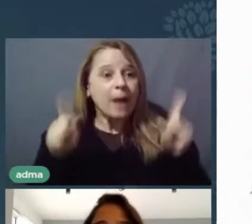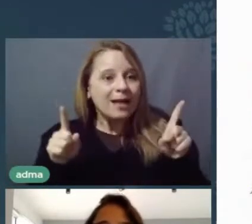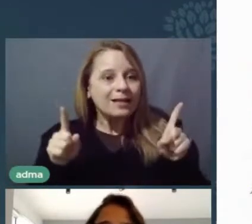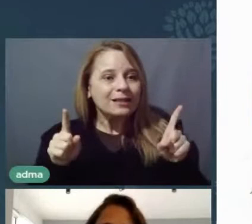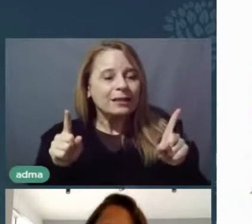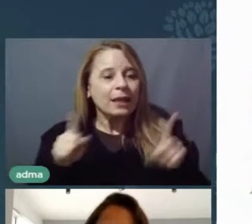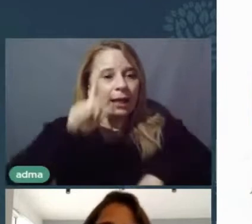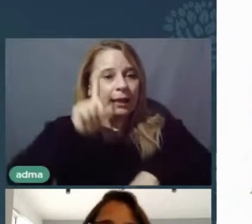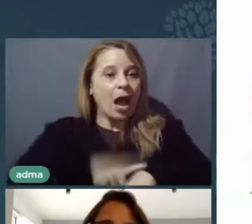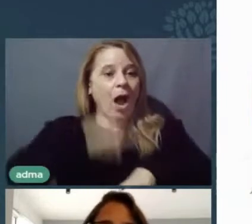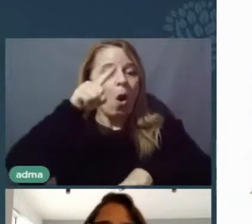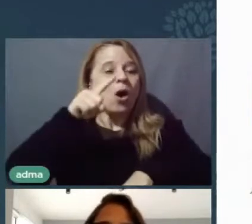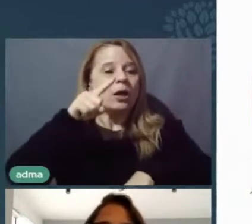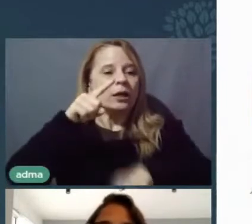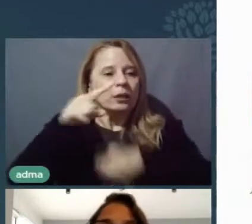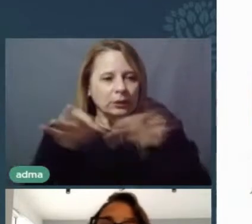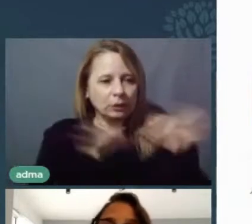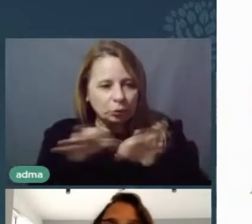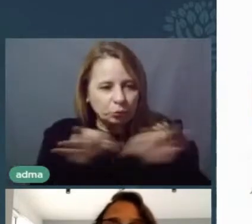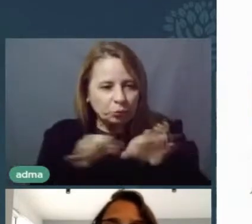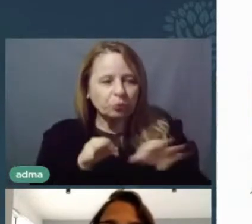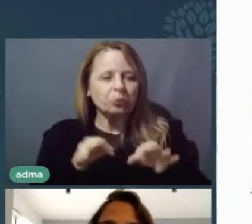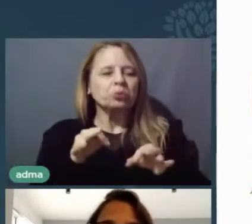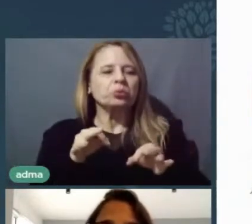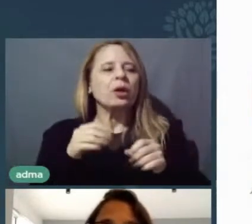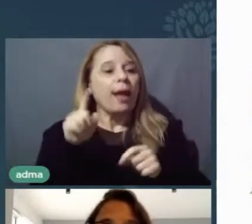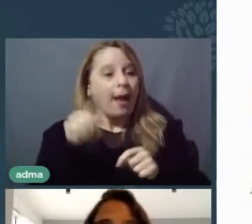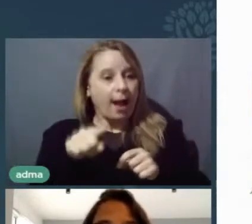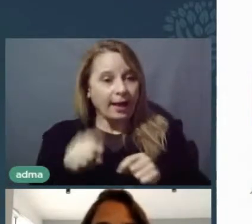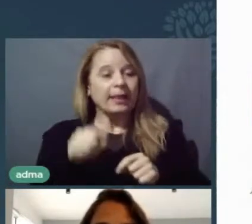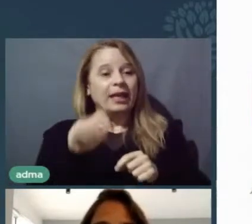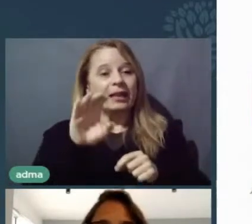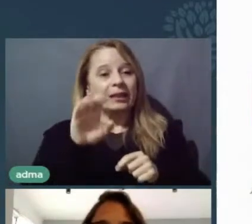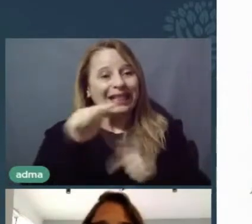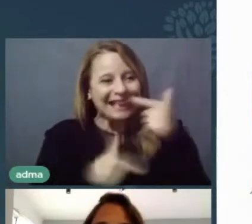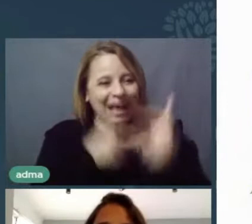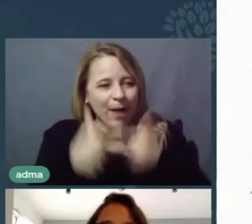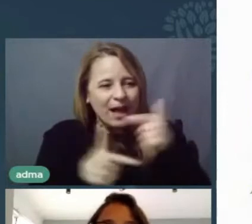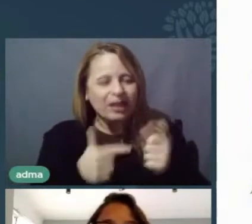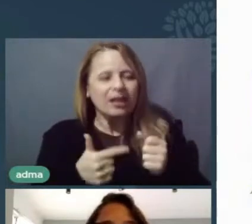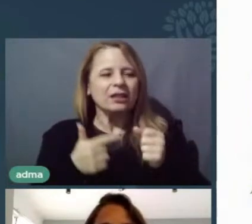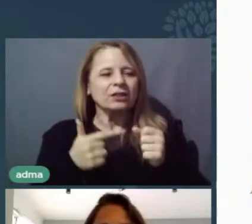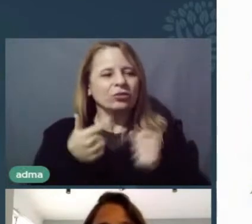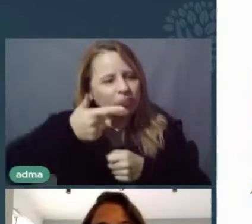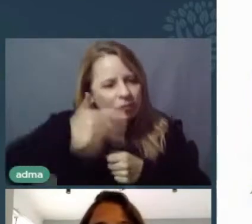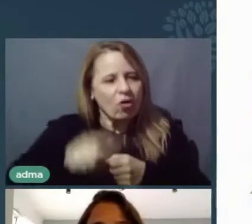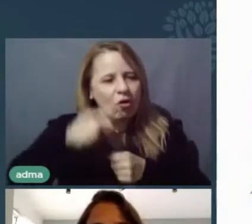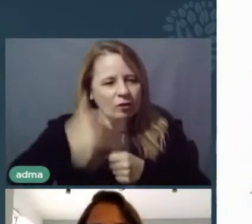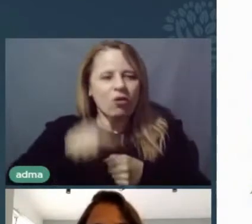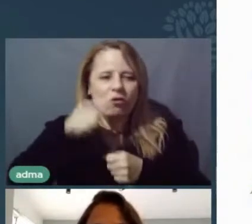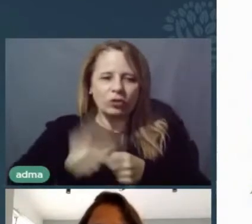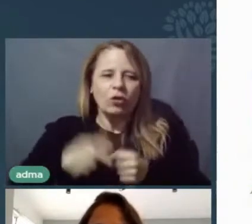educação física, na hora de fazer um programa de reabilitação, aí ela está fazendo exercício, porque é algo estruturado, repetitivo, feito